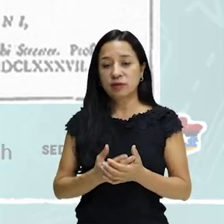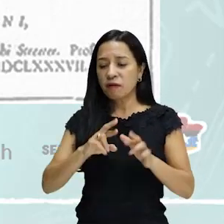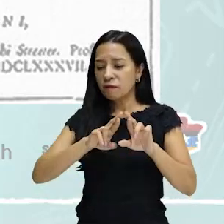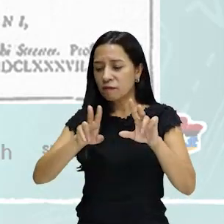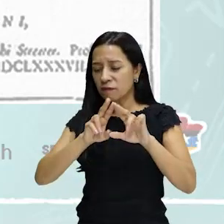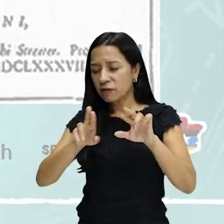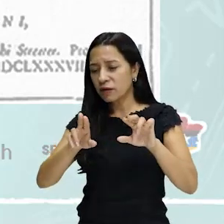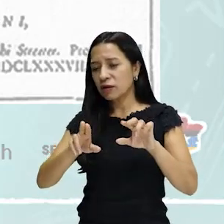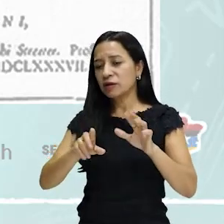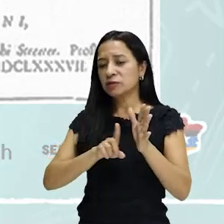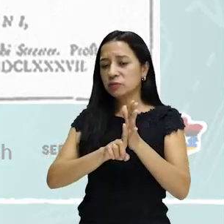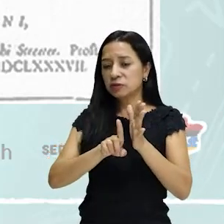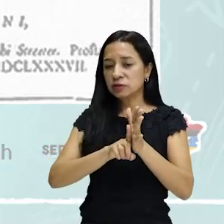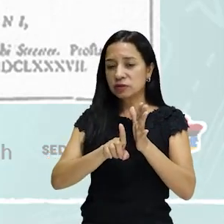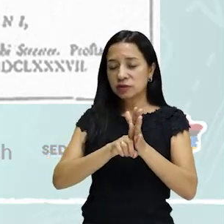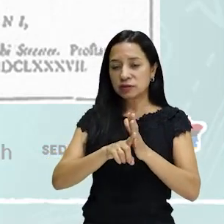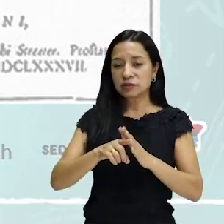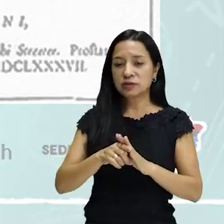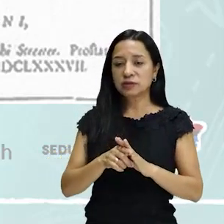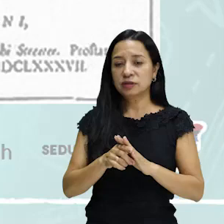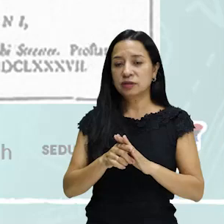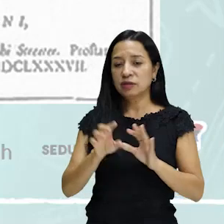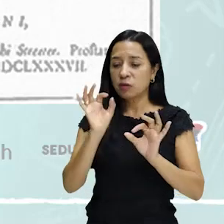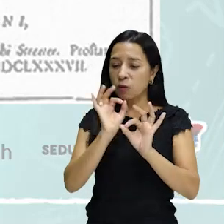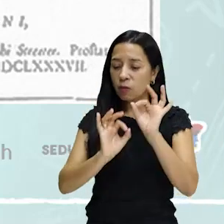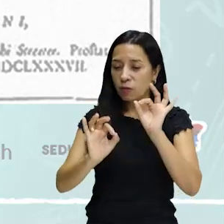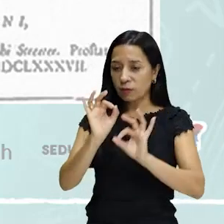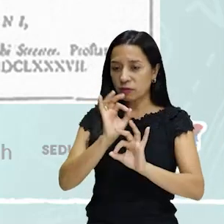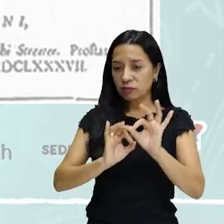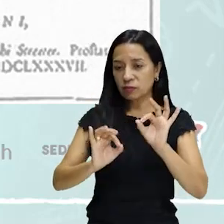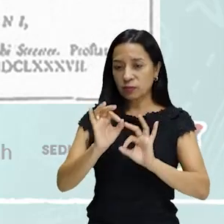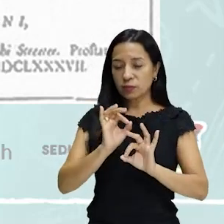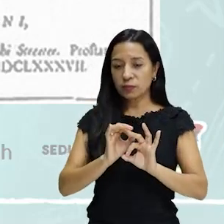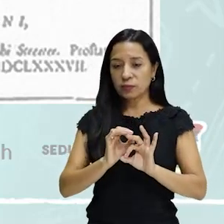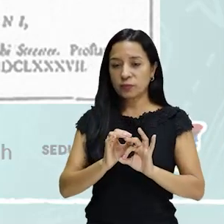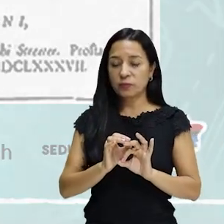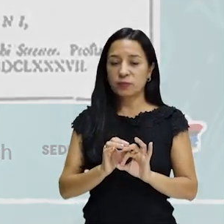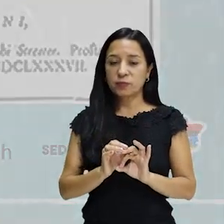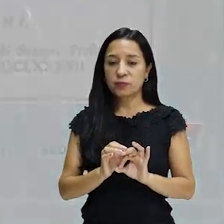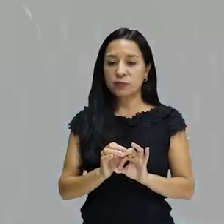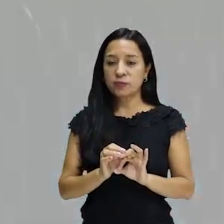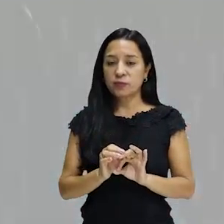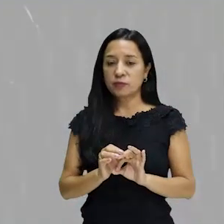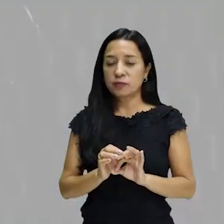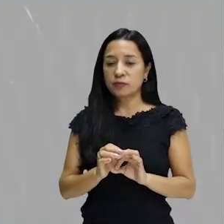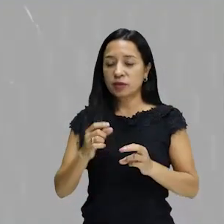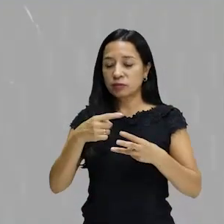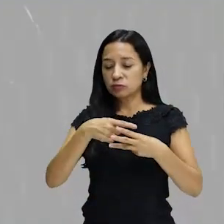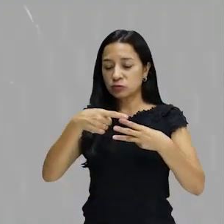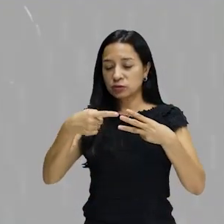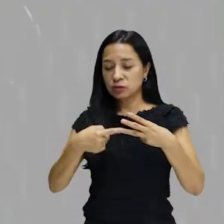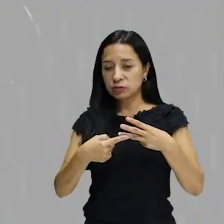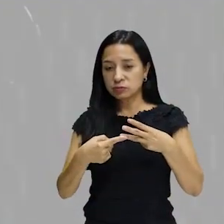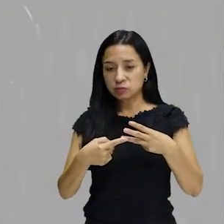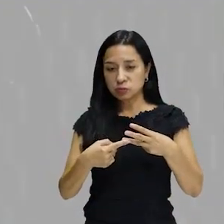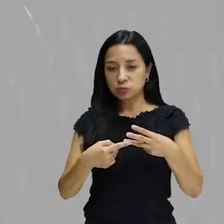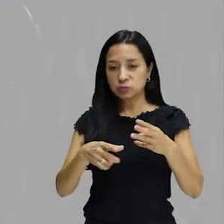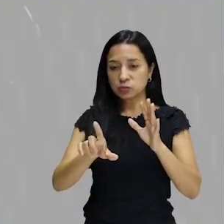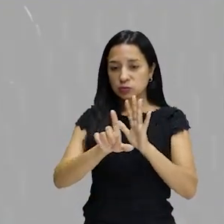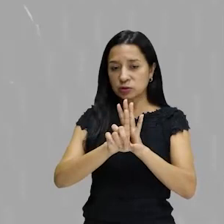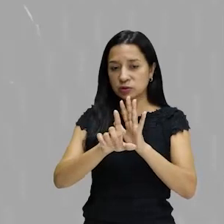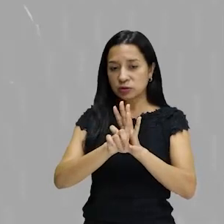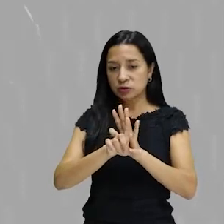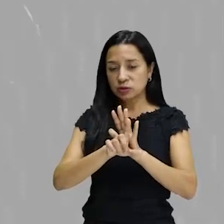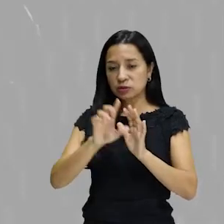Descartes, certo? O Newton ele formalizou, né? O Newton ele formaliza as 3 leis da natureza. Então ele faz todo